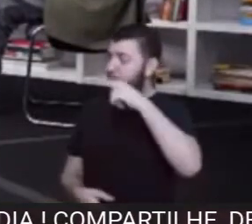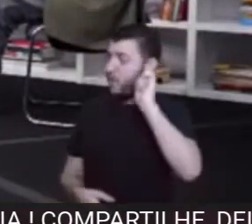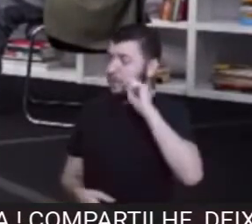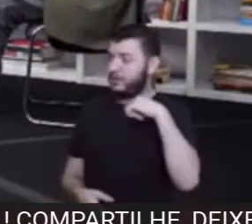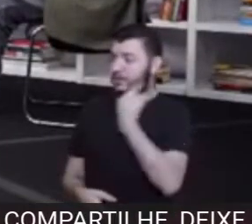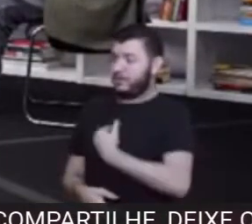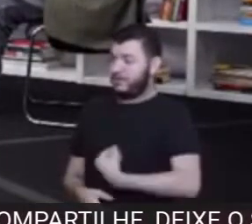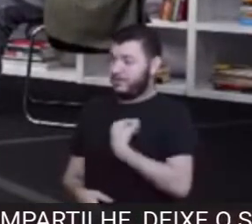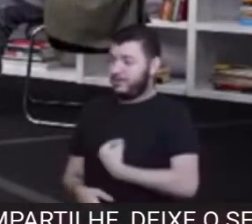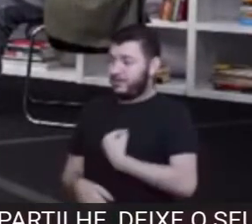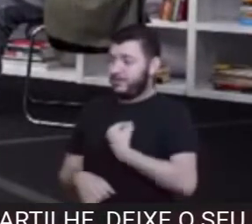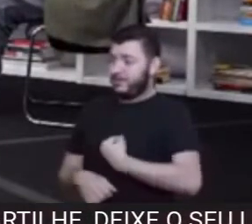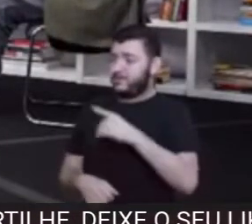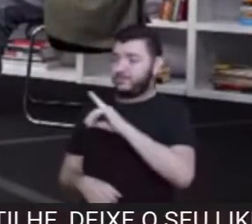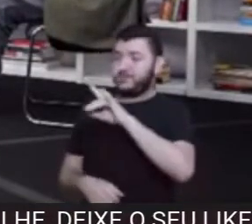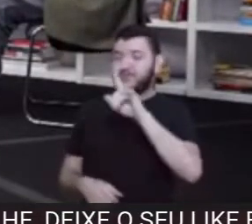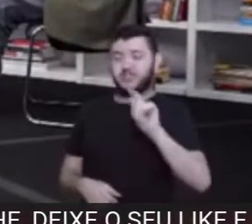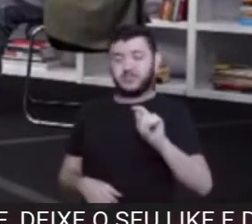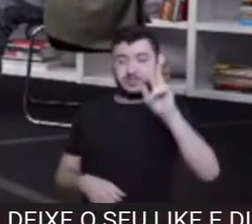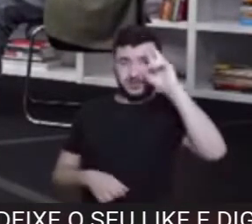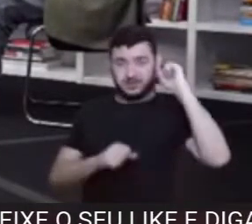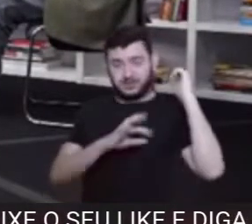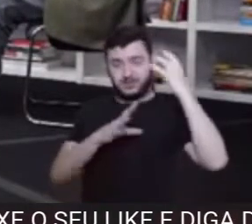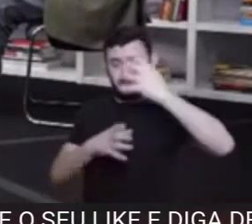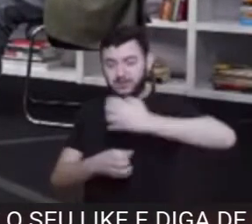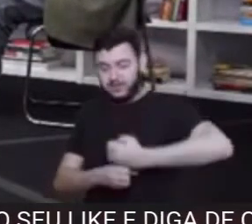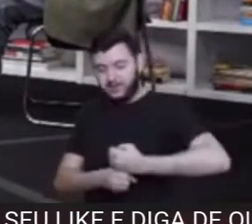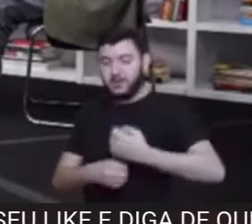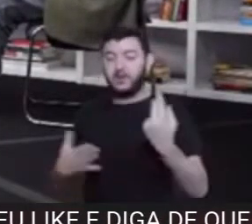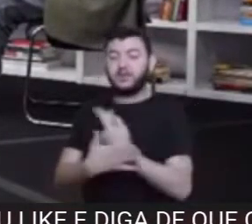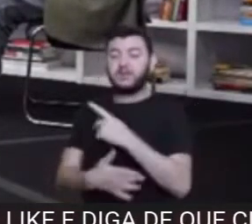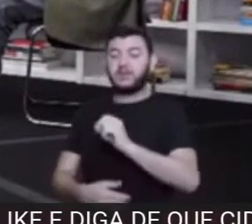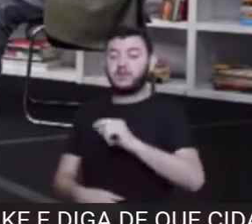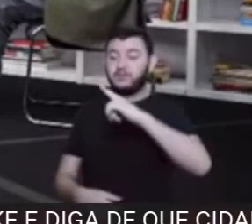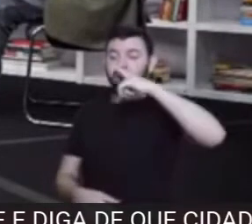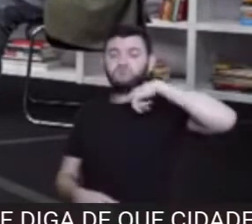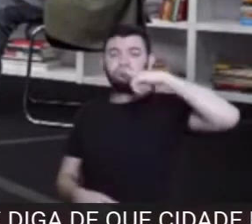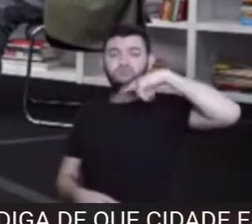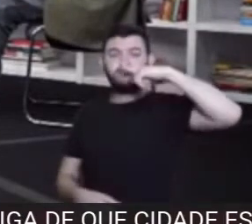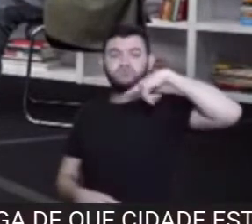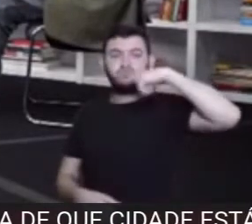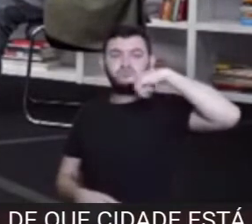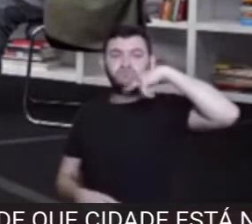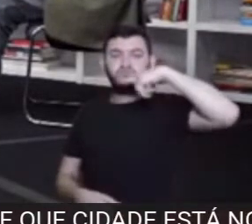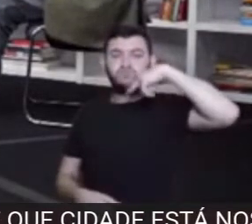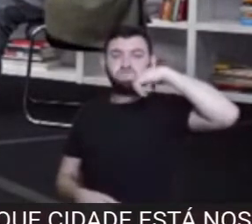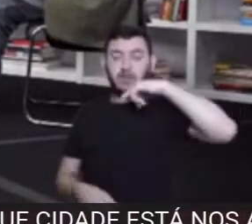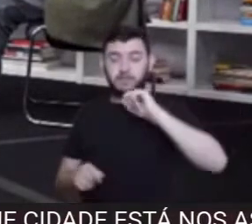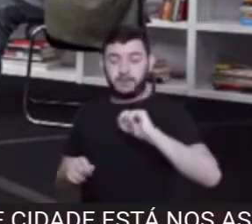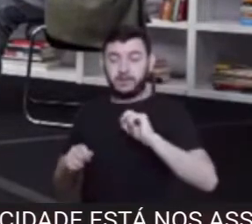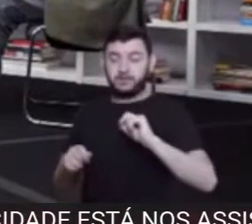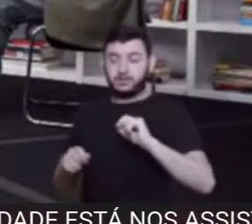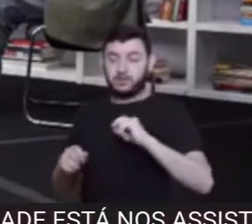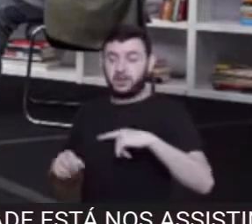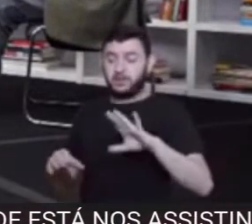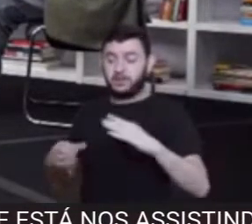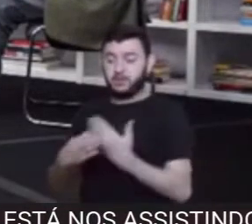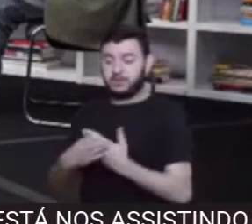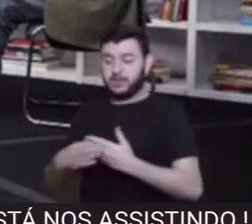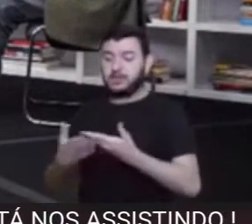do Sérgio Moro nos outros dois processos da Lava Jato que diziam respeito ao senhor. O senhor também,